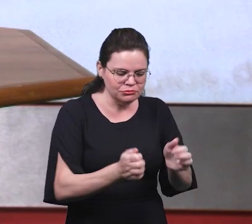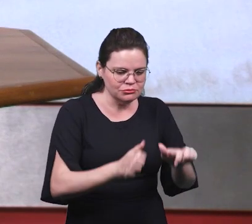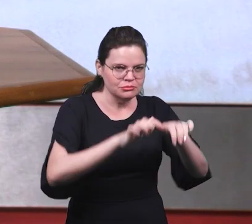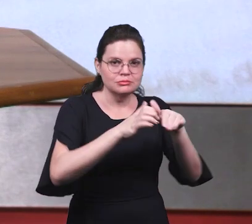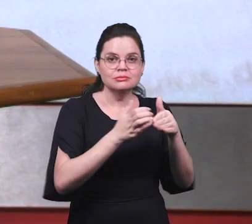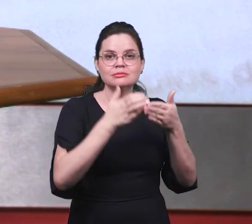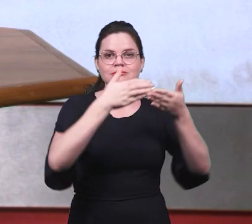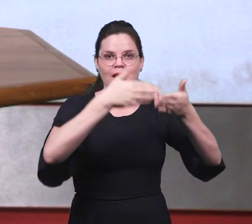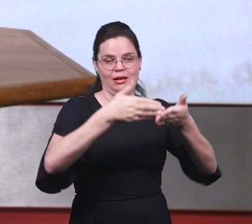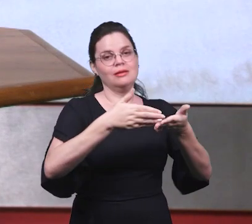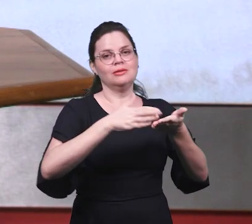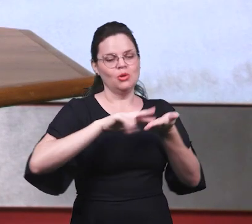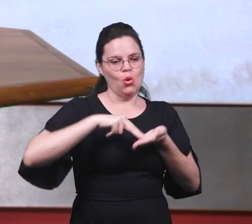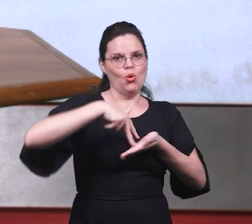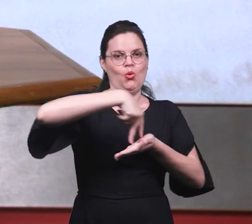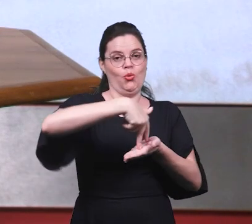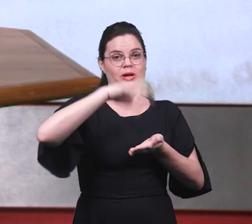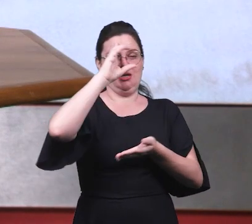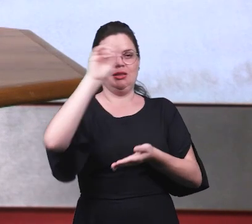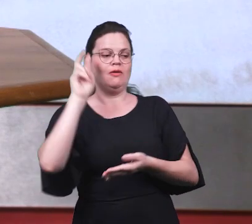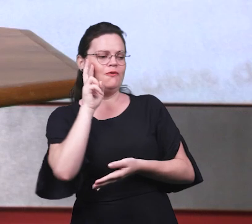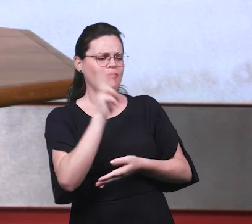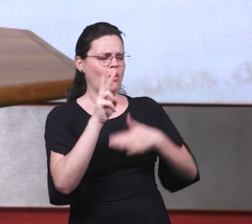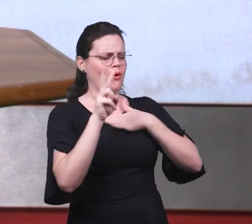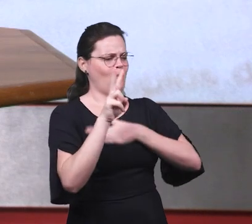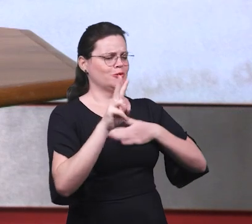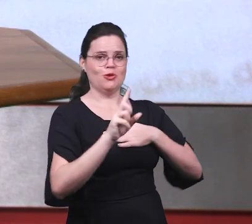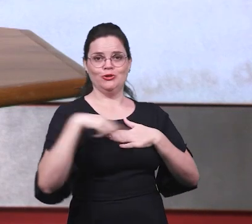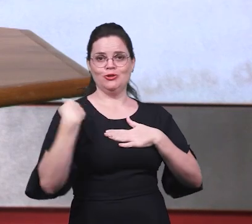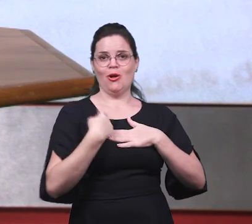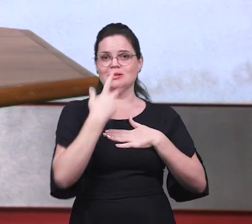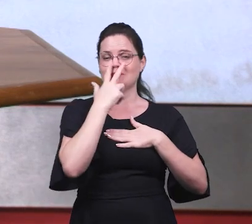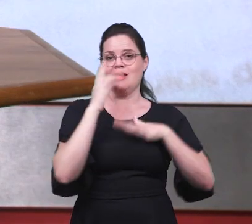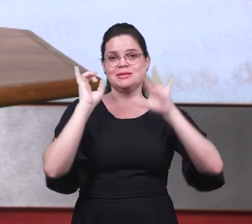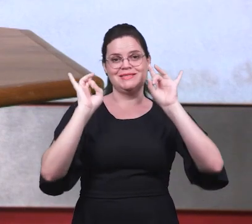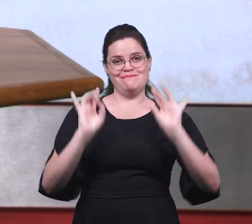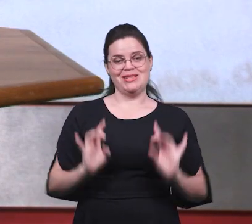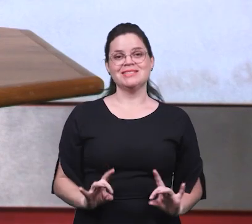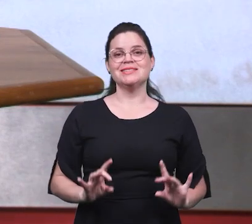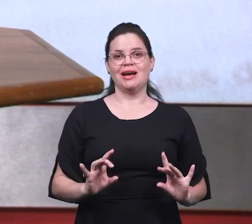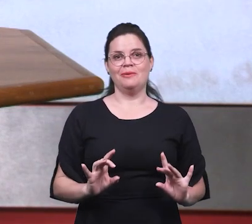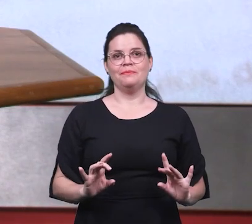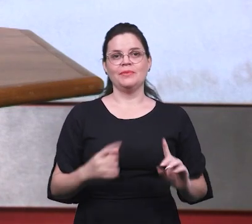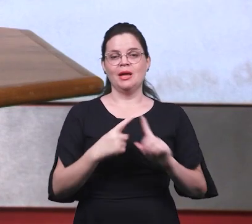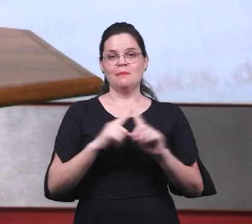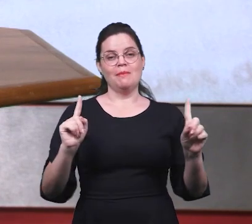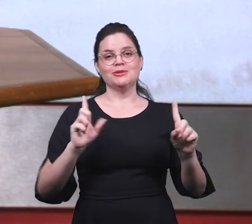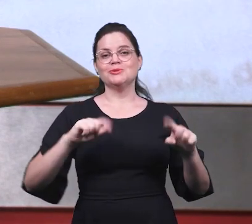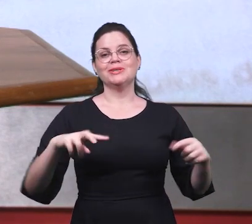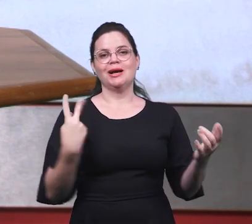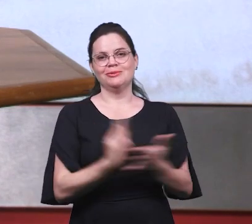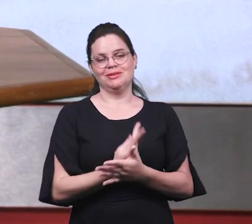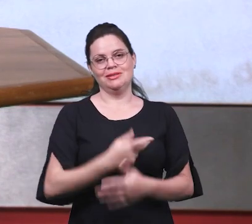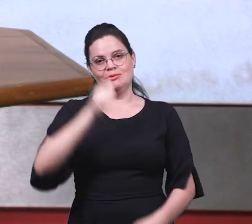criaturas especiais aos olhos de Deus, deixamos, pelo nosso pecado, perder